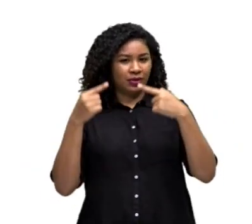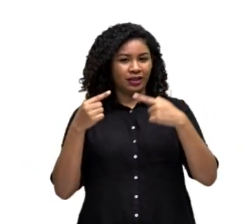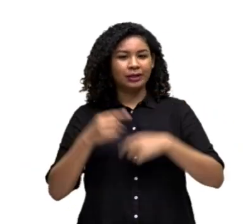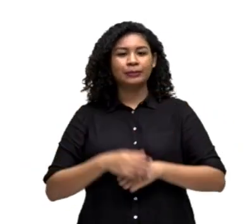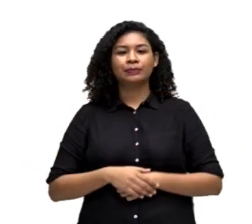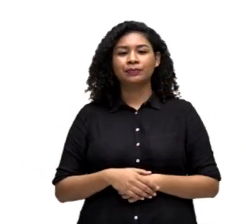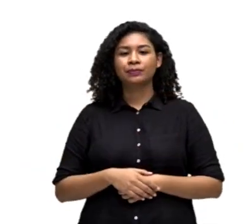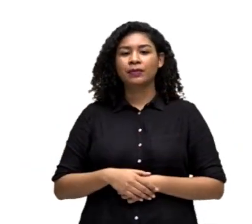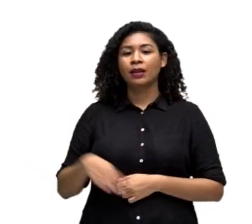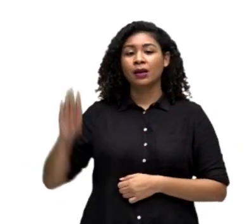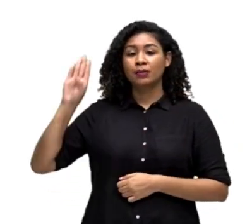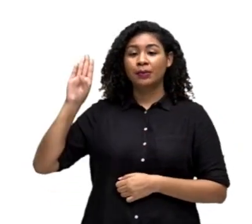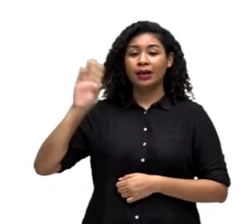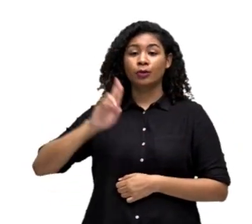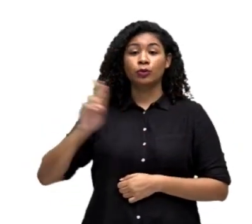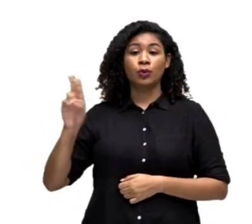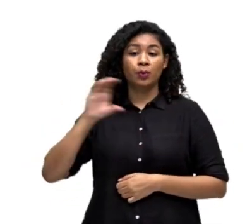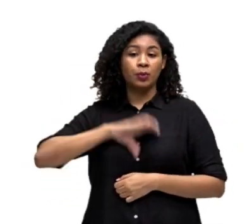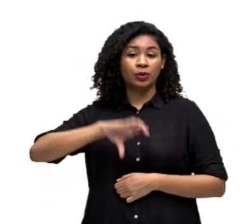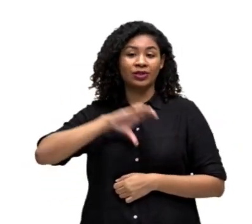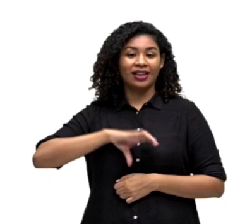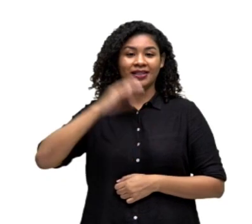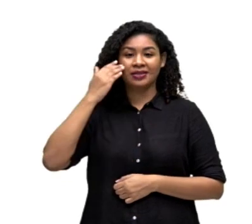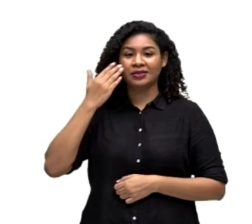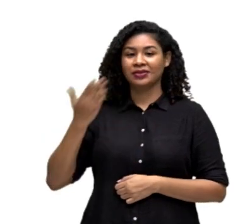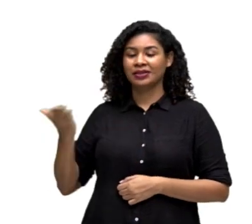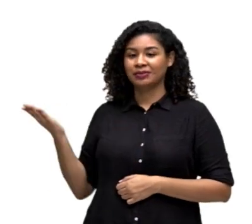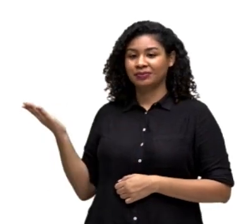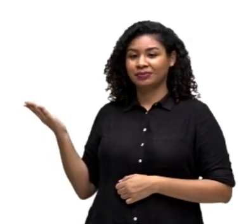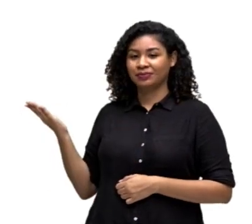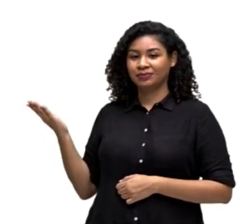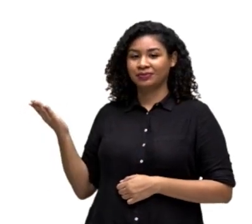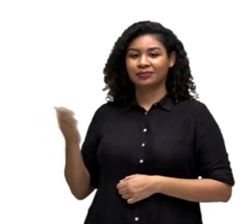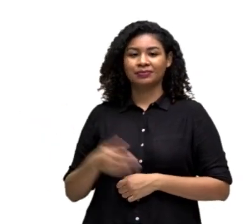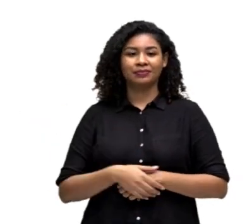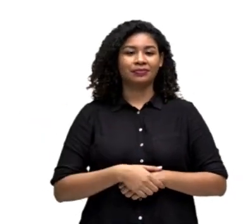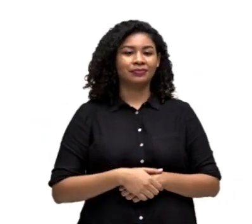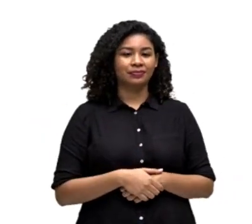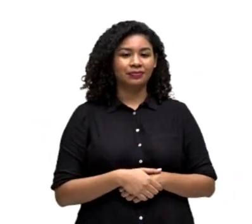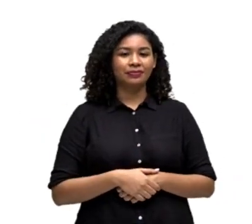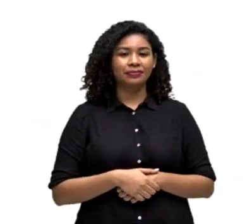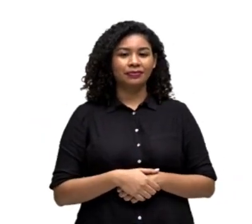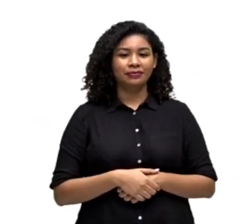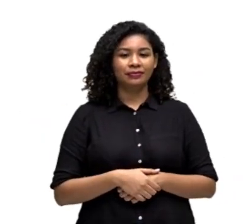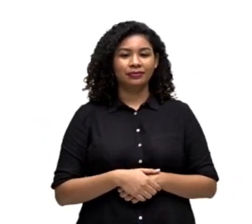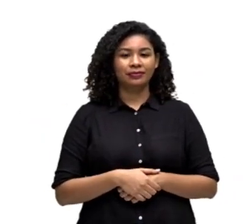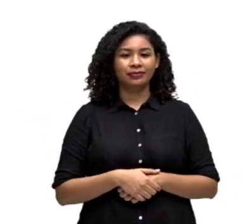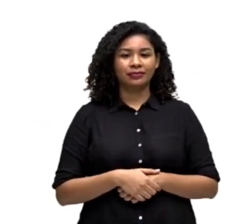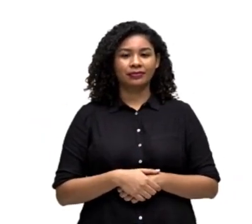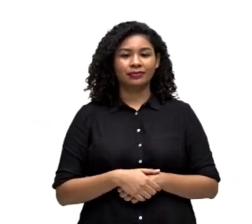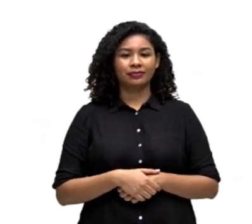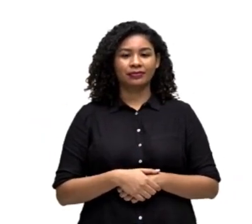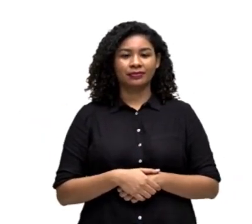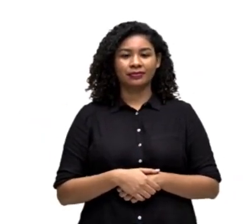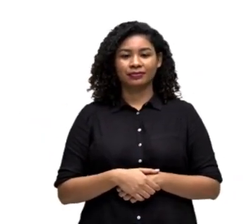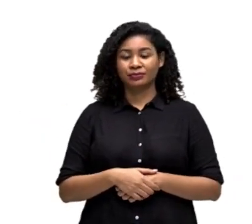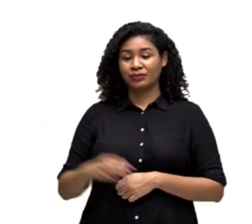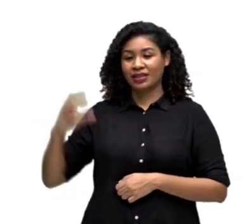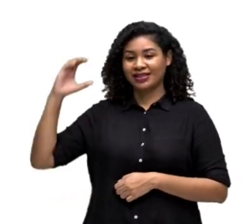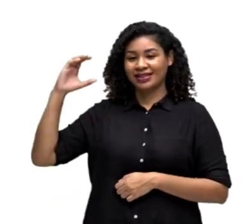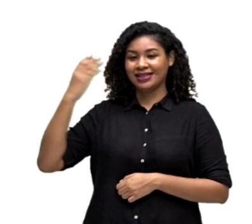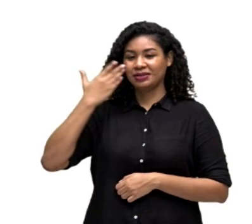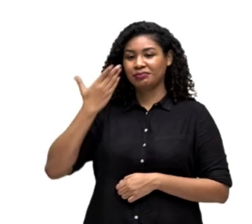12 centésimos, pois o nosso denominador é igual a 100. E nós temos na letra C 3